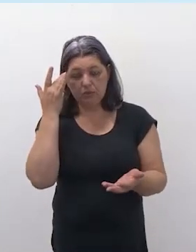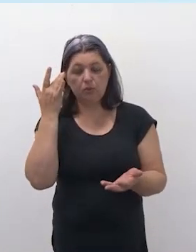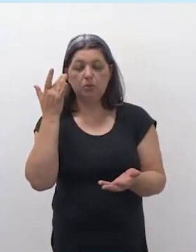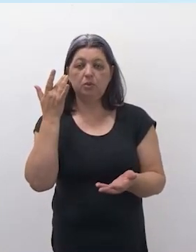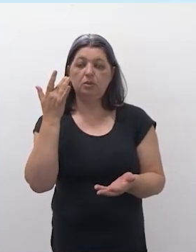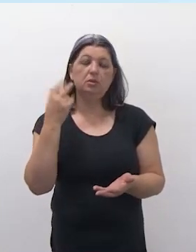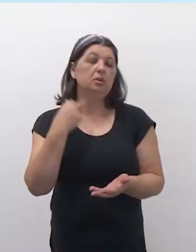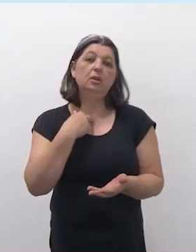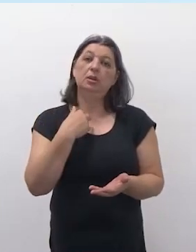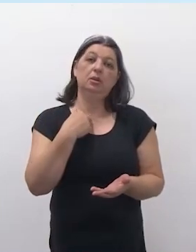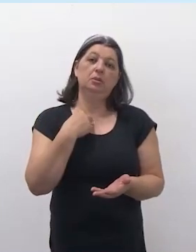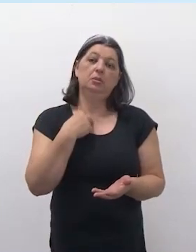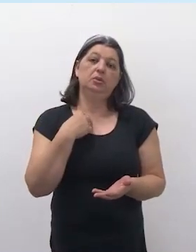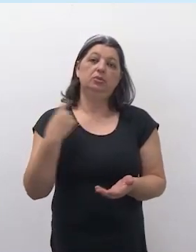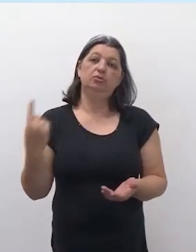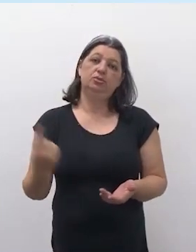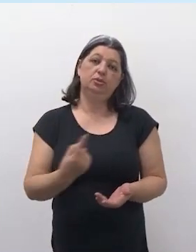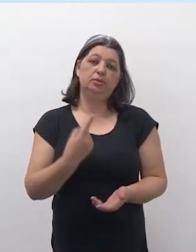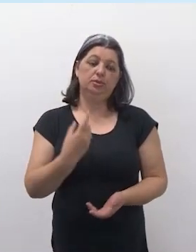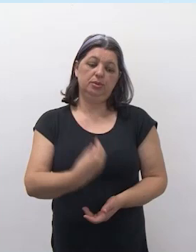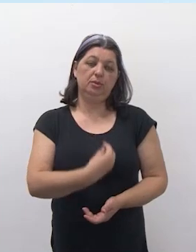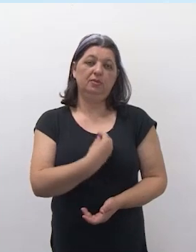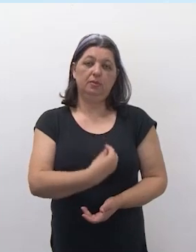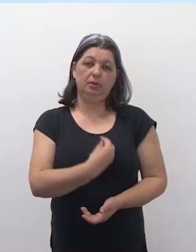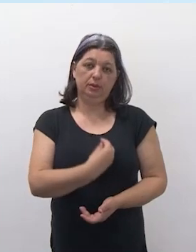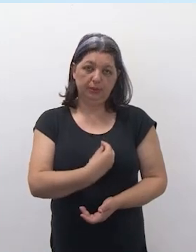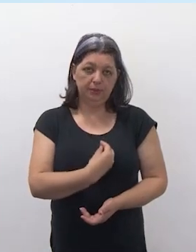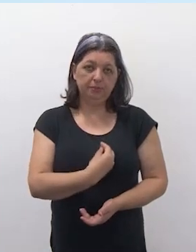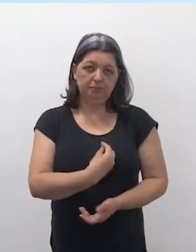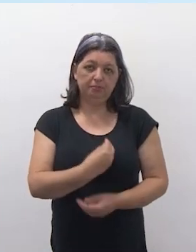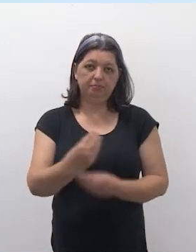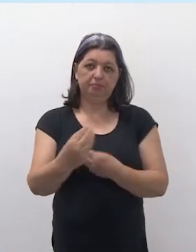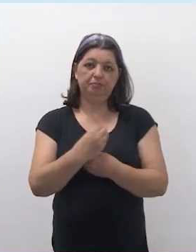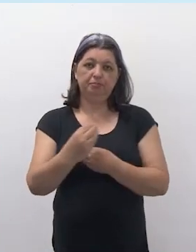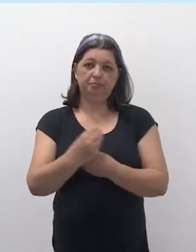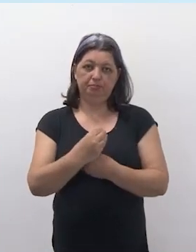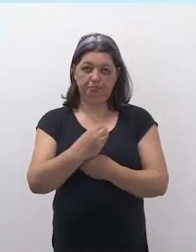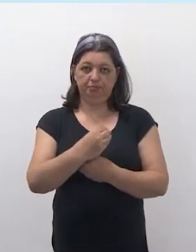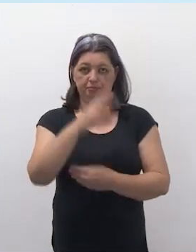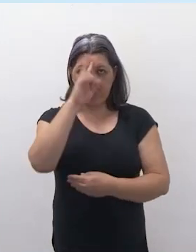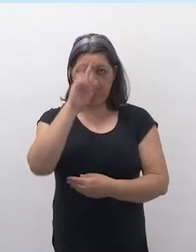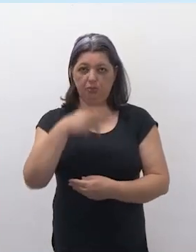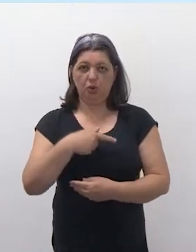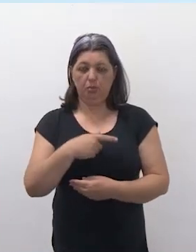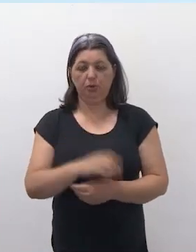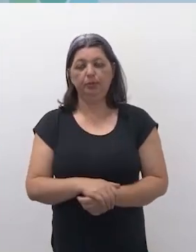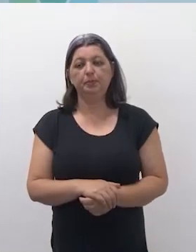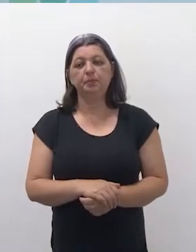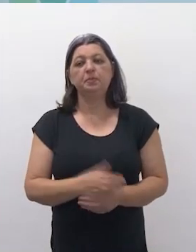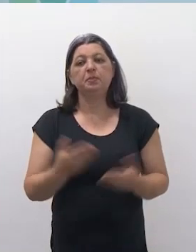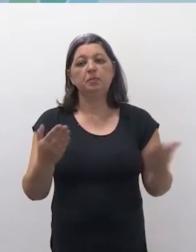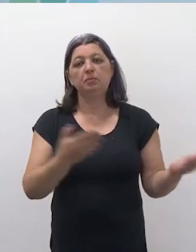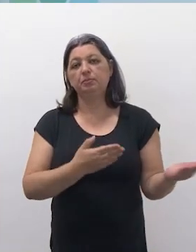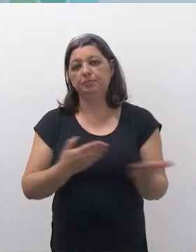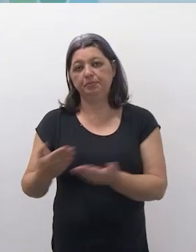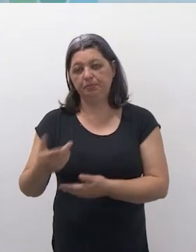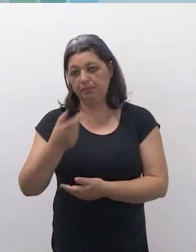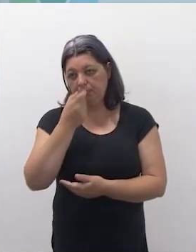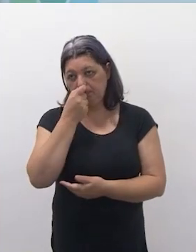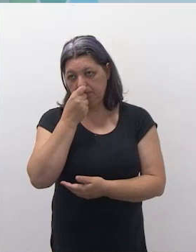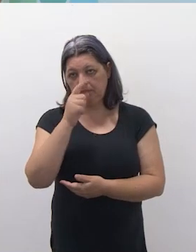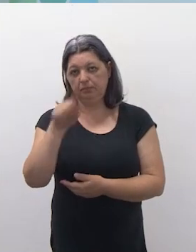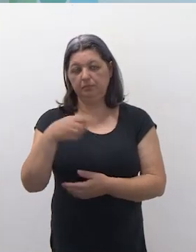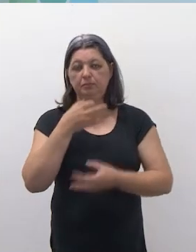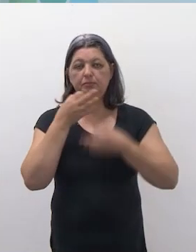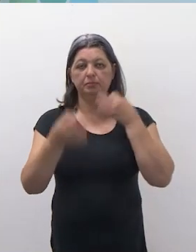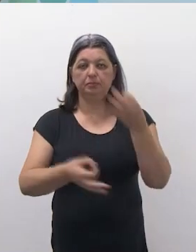próprias sobreviver e se sustentar, tá certo? Então eu queria agora passar um pouquinho a bola para a Fabi e depois eu vou